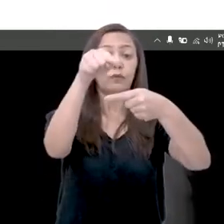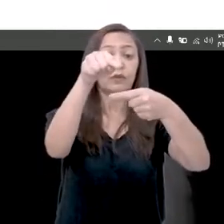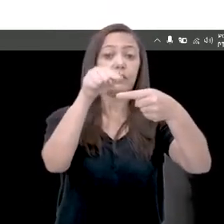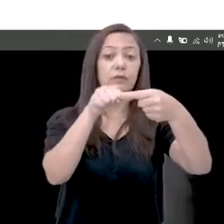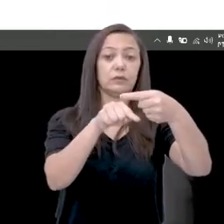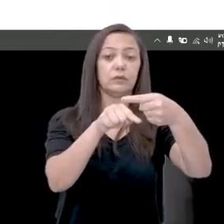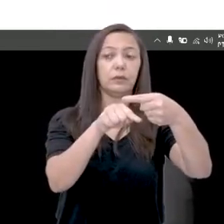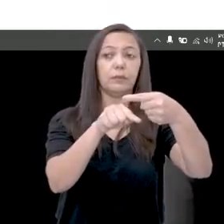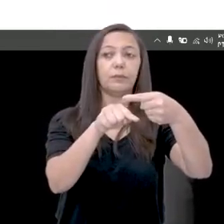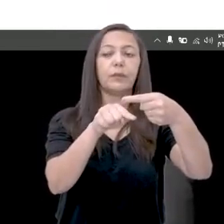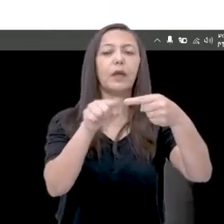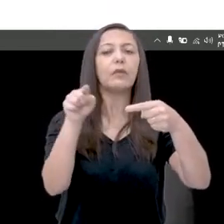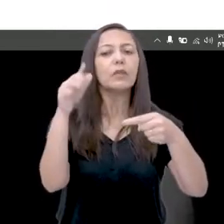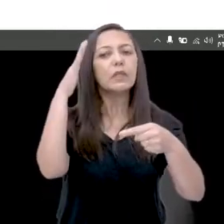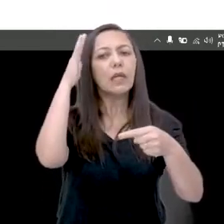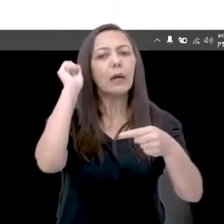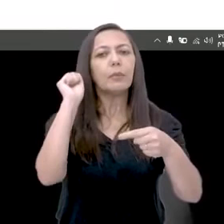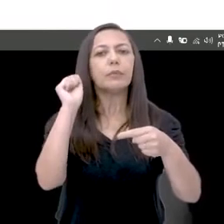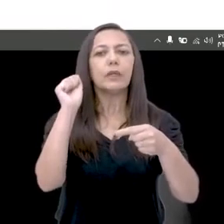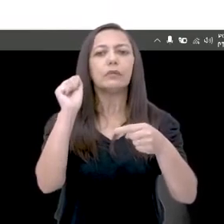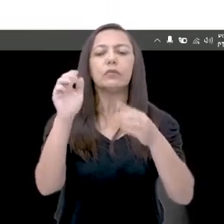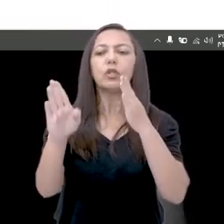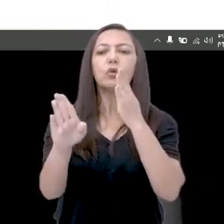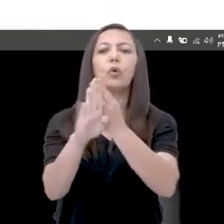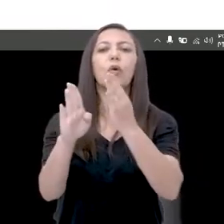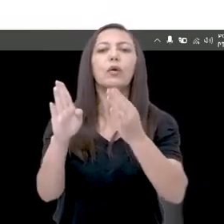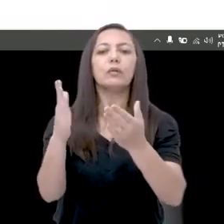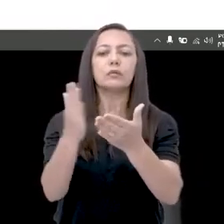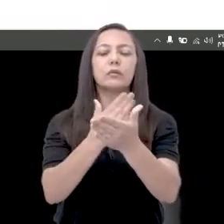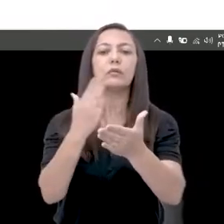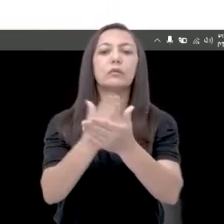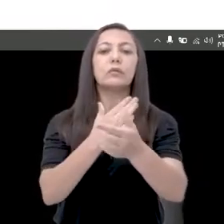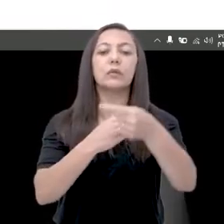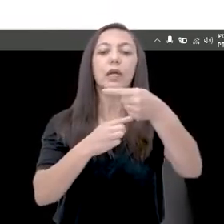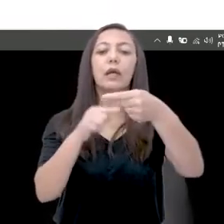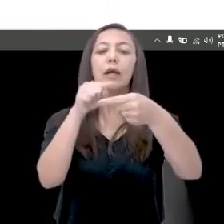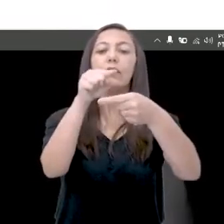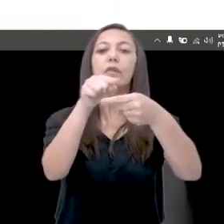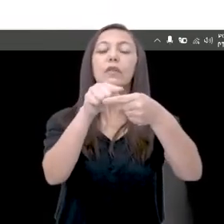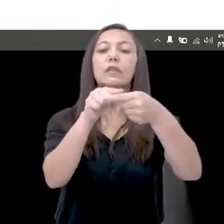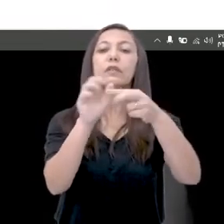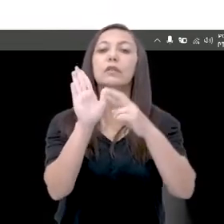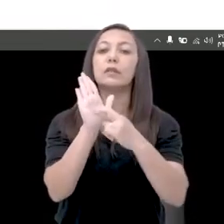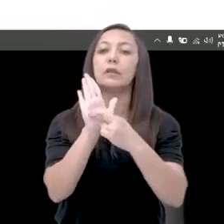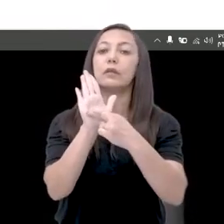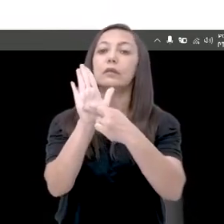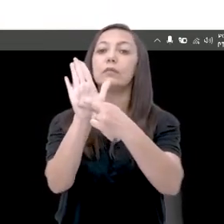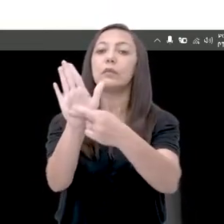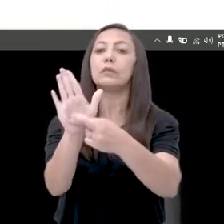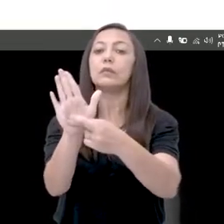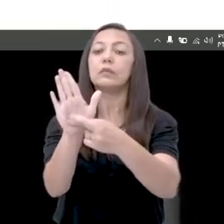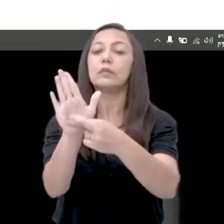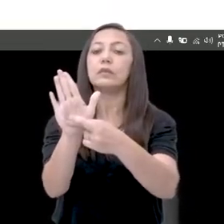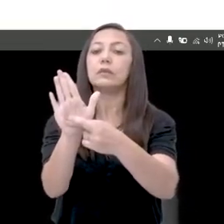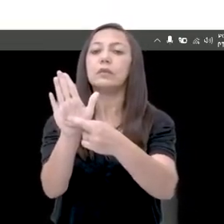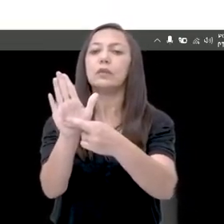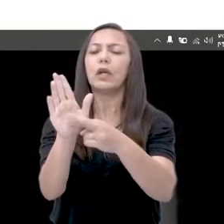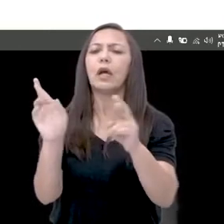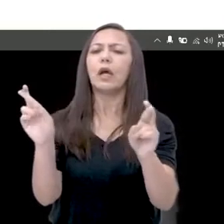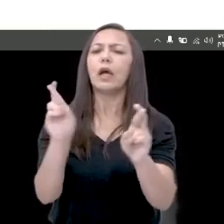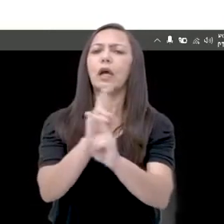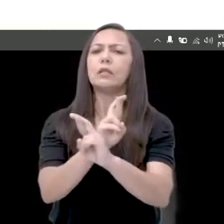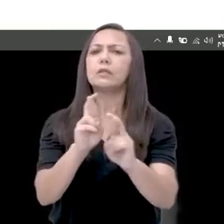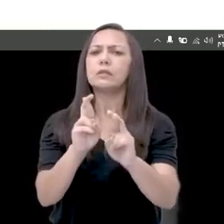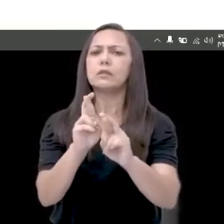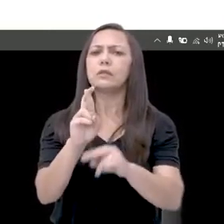frações. E ele pede para que você identifique no caderno aquela fração que representa a razão entre. Opa, professor, tem